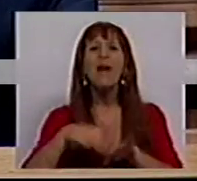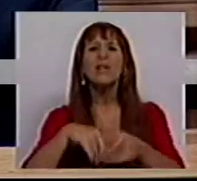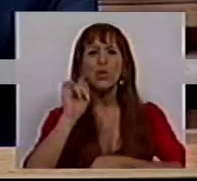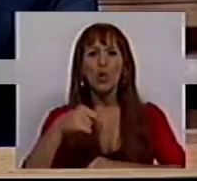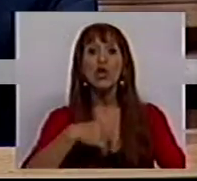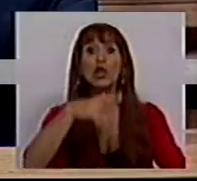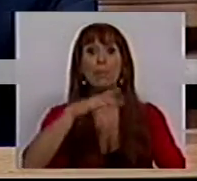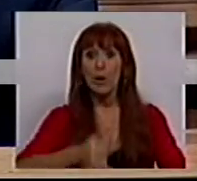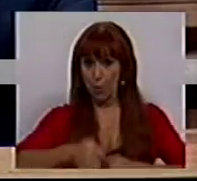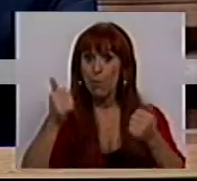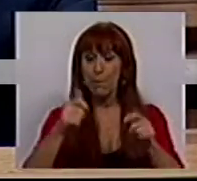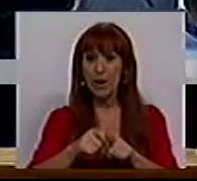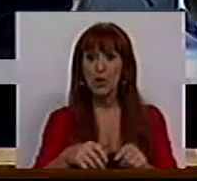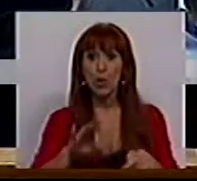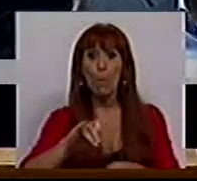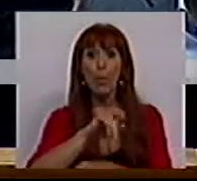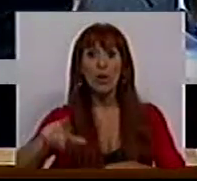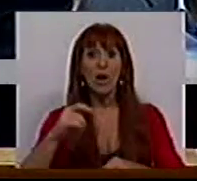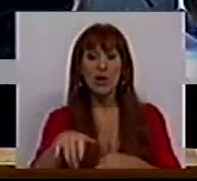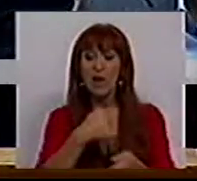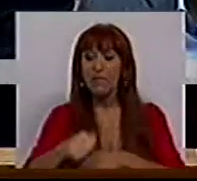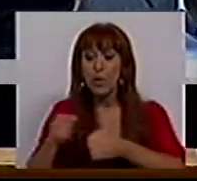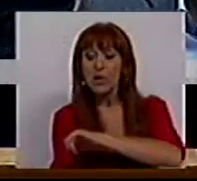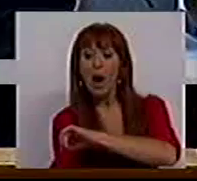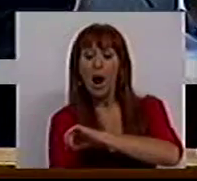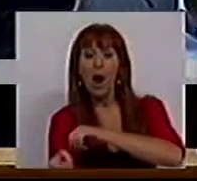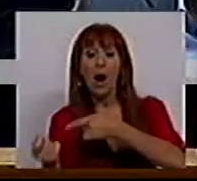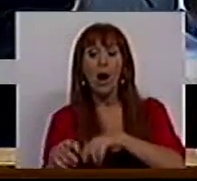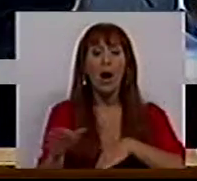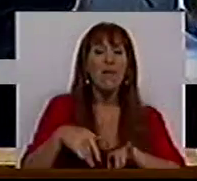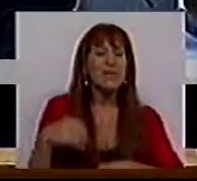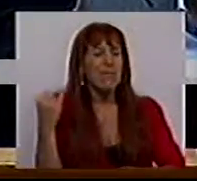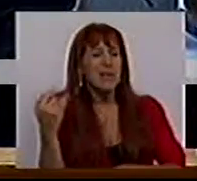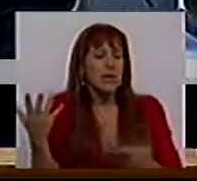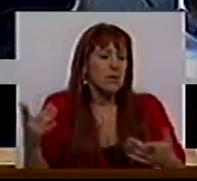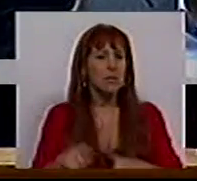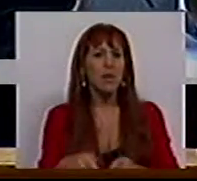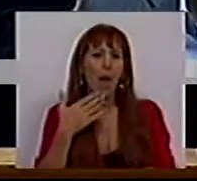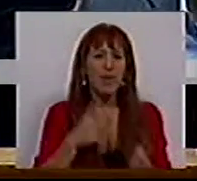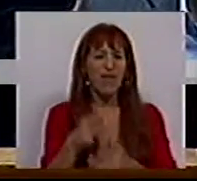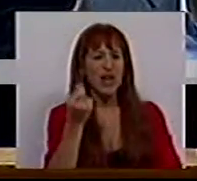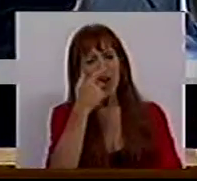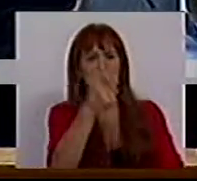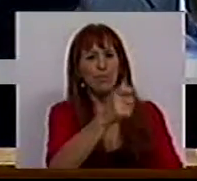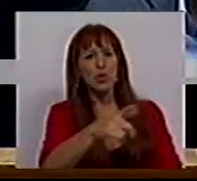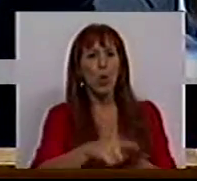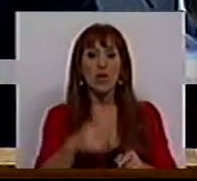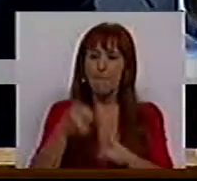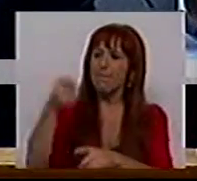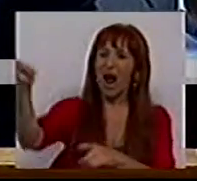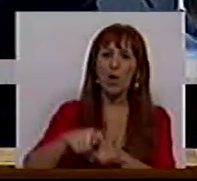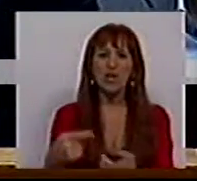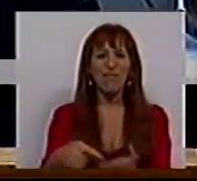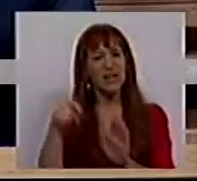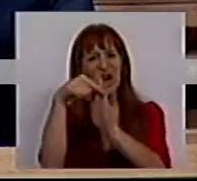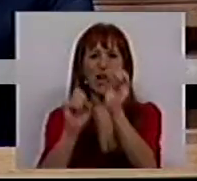fazer. Explicou-o bem no Pontal: varrer para baixo do tapete, fazer de conta e usar o dinheiro dos contribuintes para pagar a